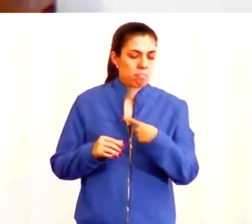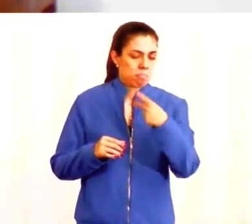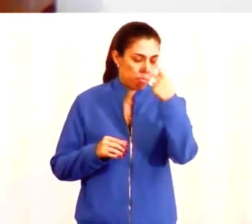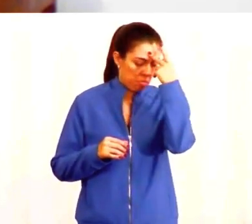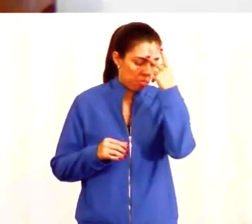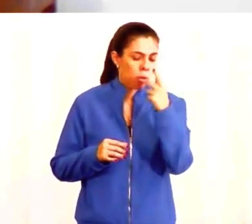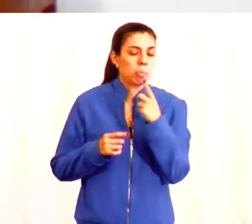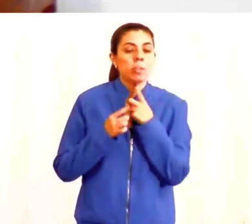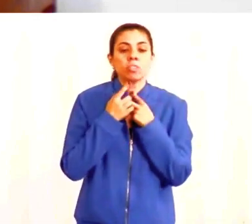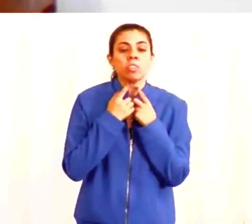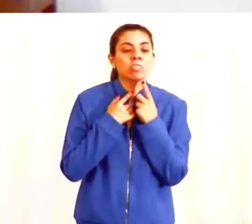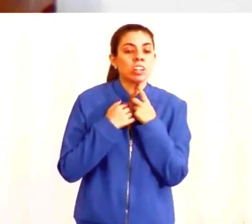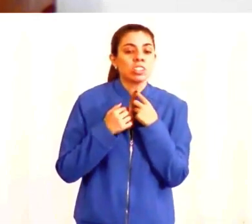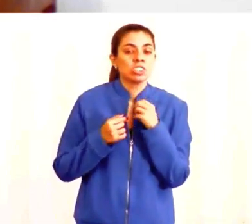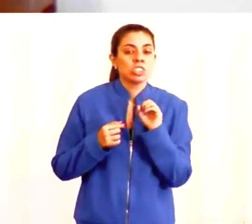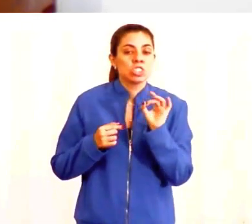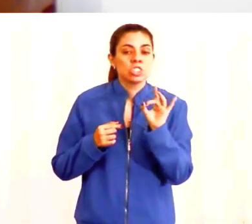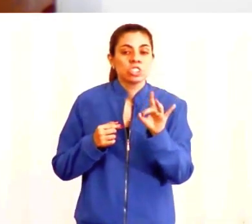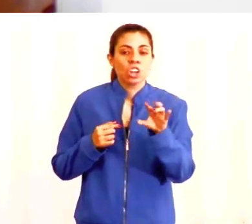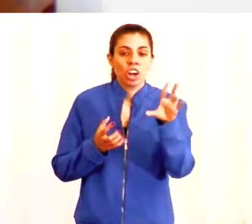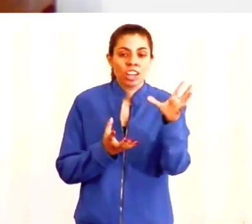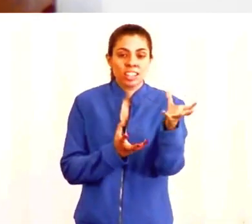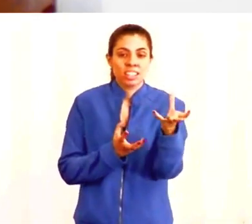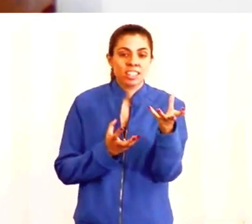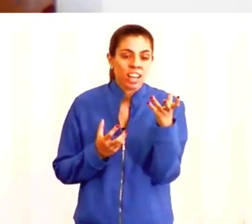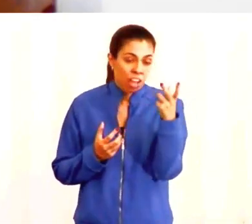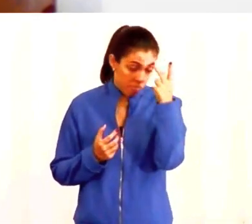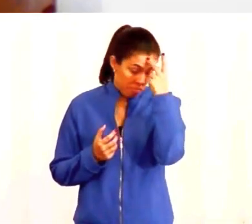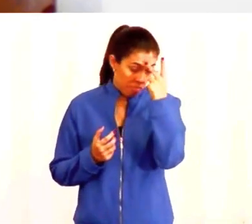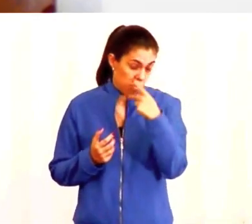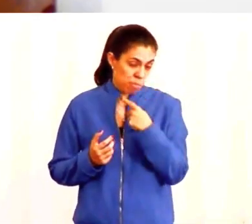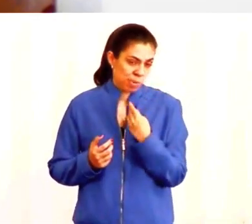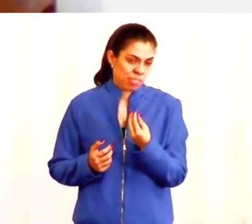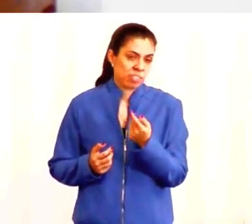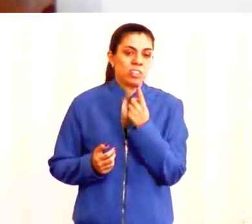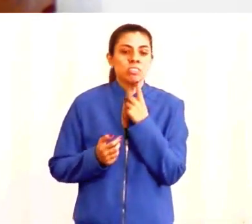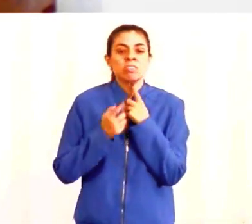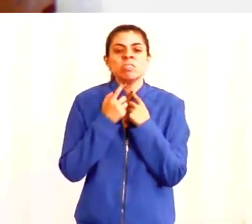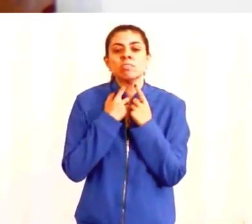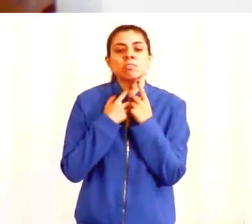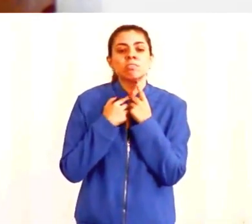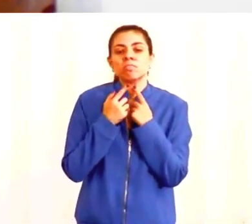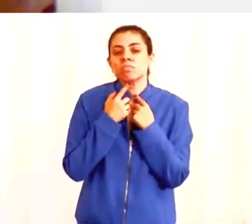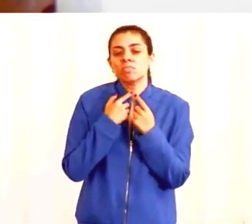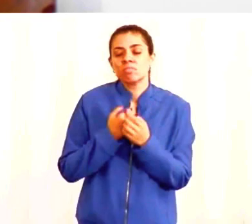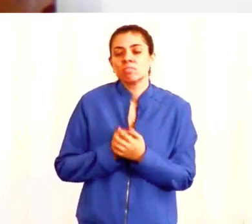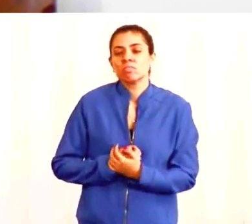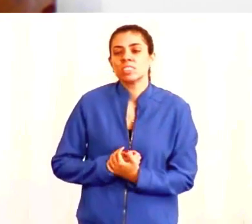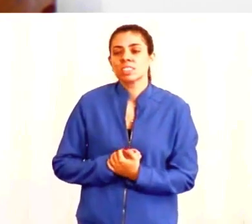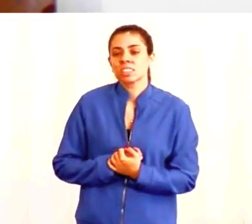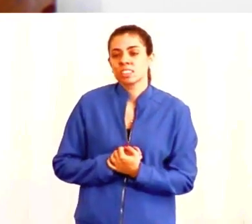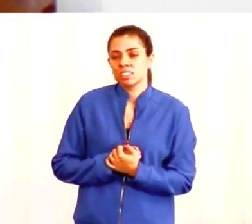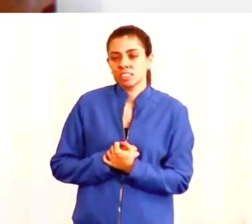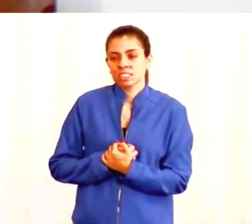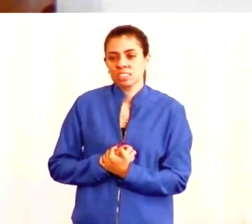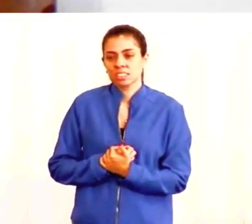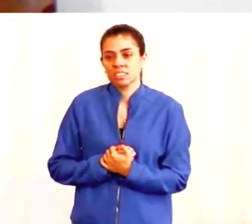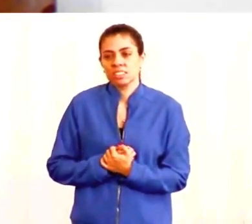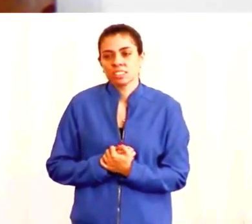é a glória de Deus, é o quanto nós glorificamos ao Senhor, o quanto nós o amamos, por conta da adoração